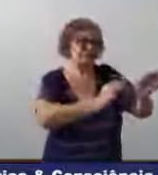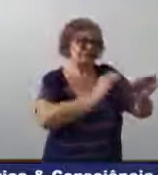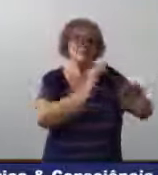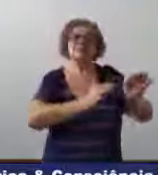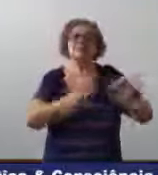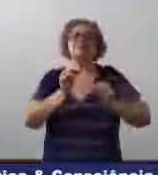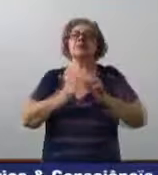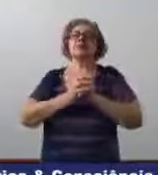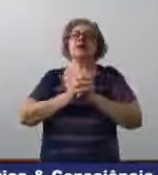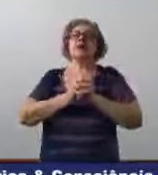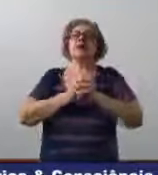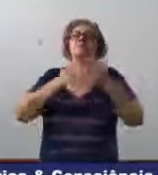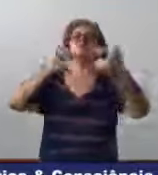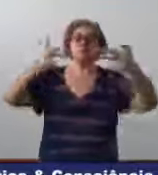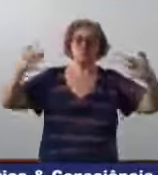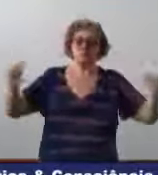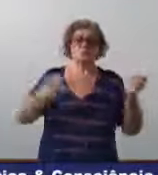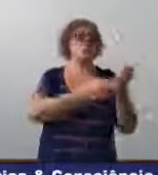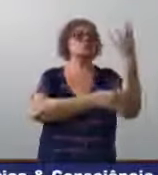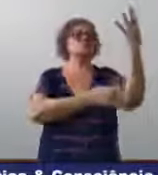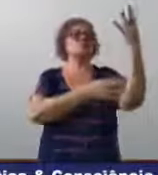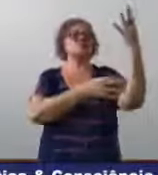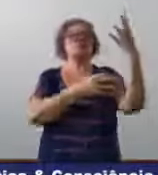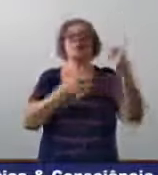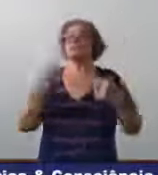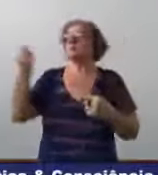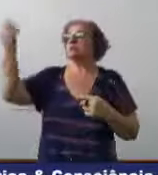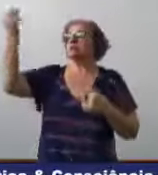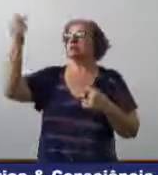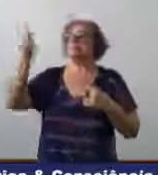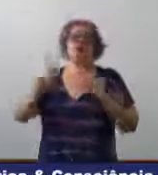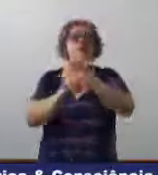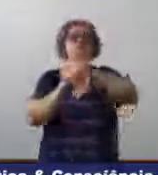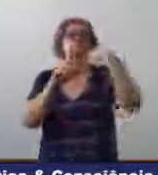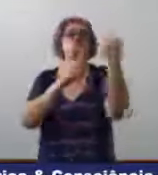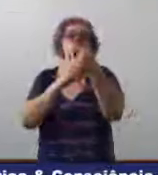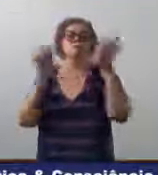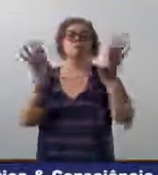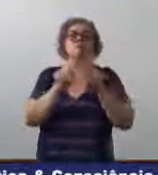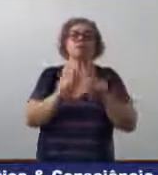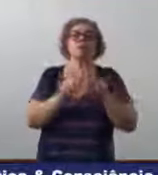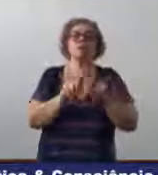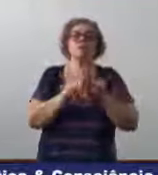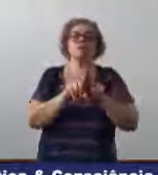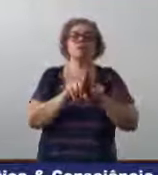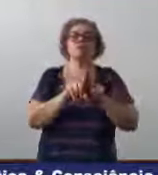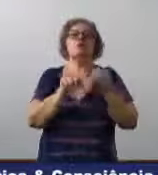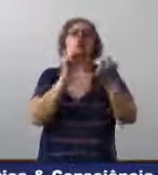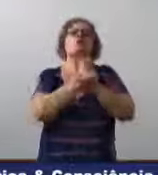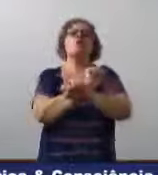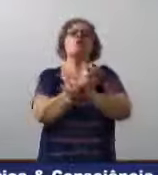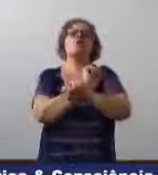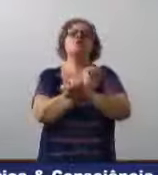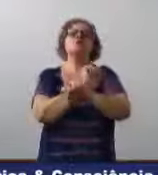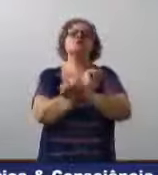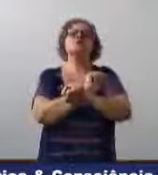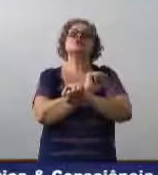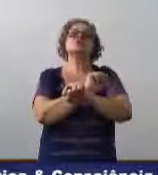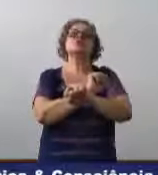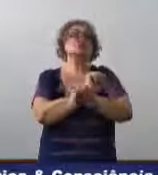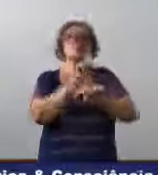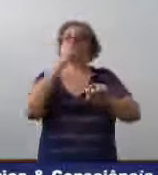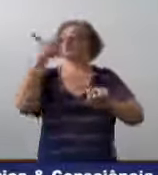os aspectos emocionais, espirituais, sociais. O que nós esperamos do nosso